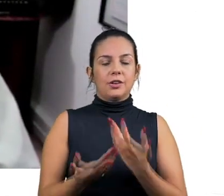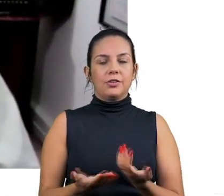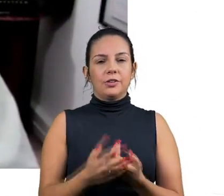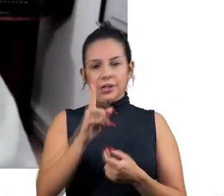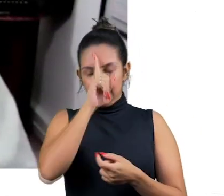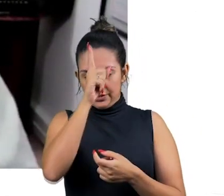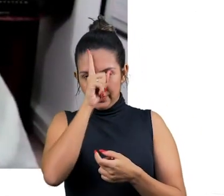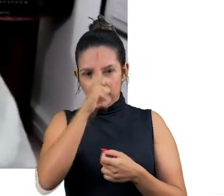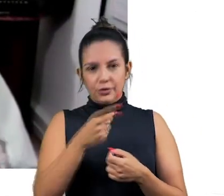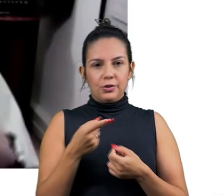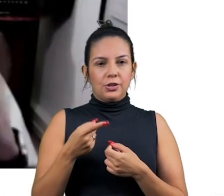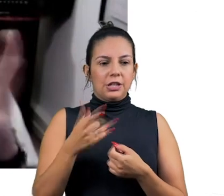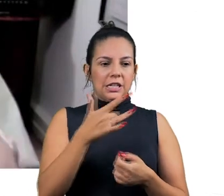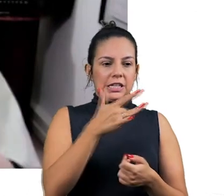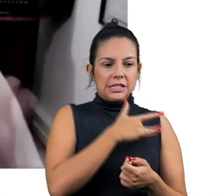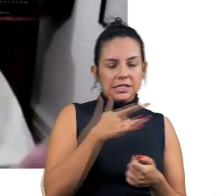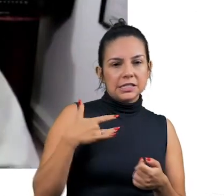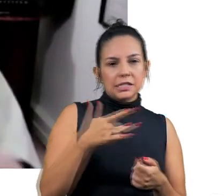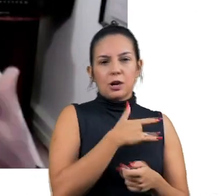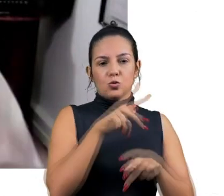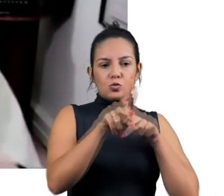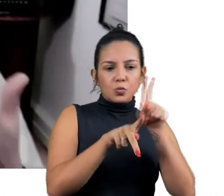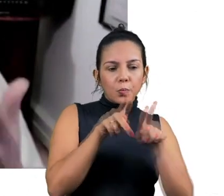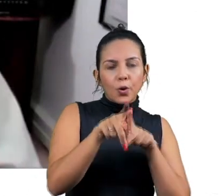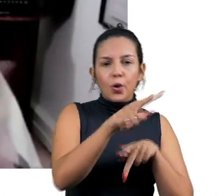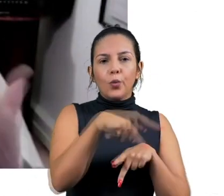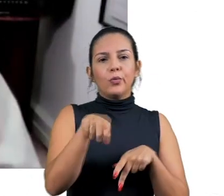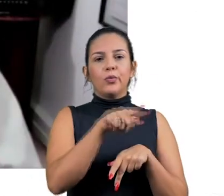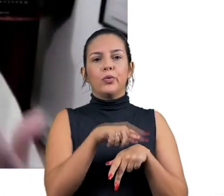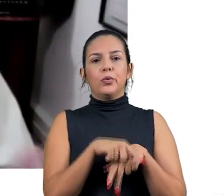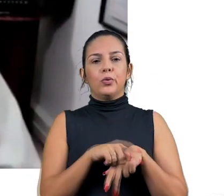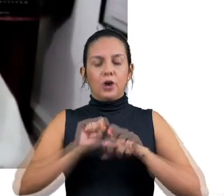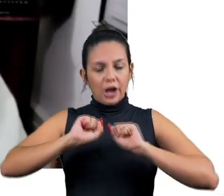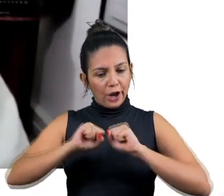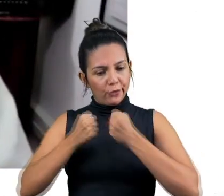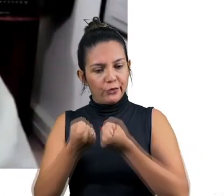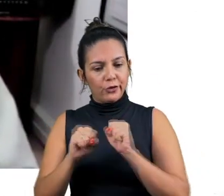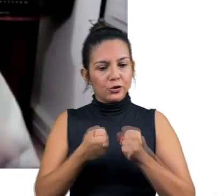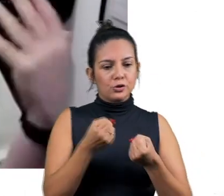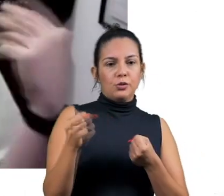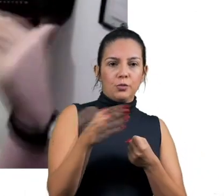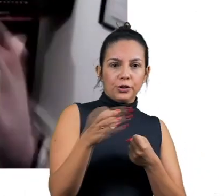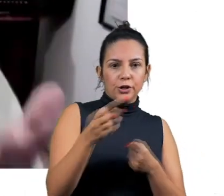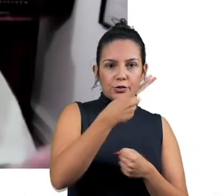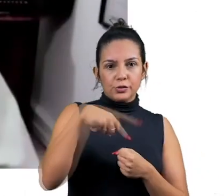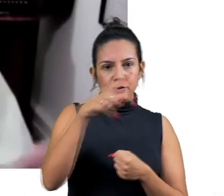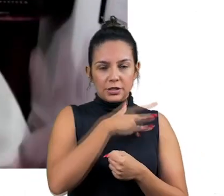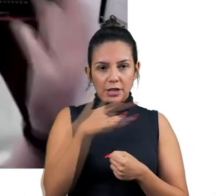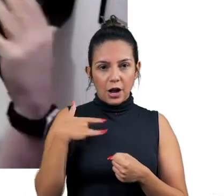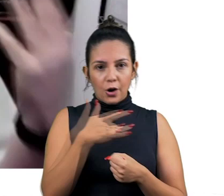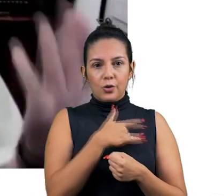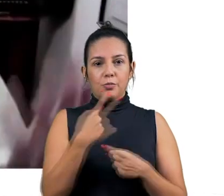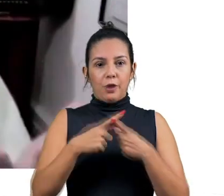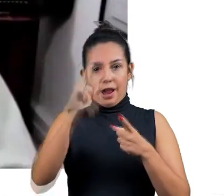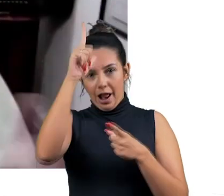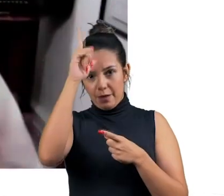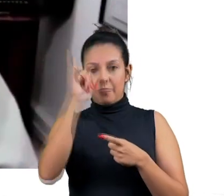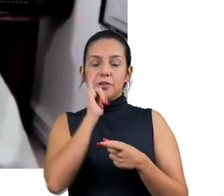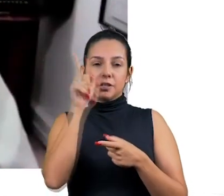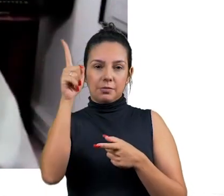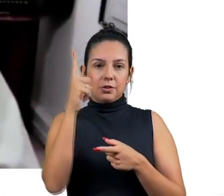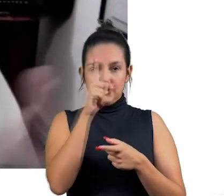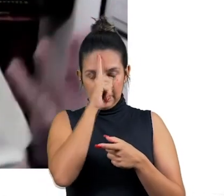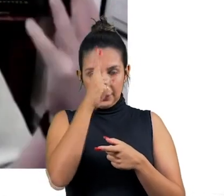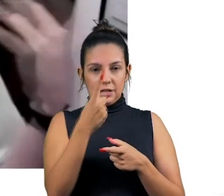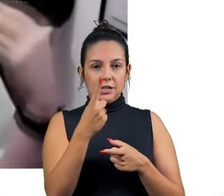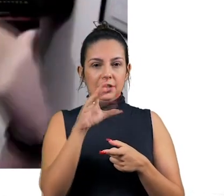que criou o serviço de saúde público, ou reforçou, né, modernizou ele. No caso da Alemanha, por exemplo, foi criado na